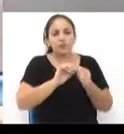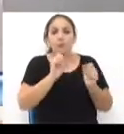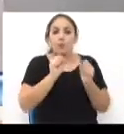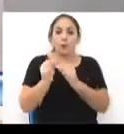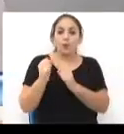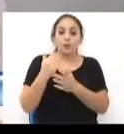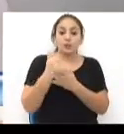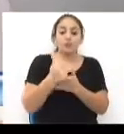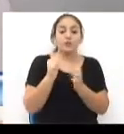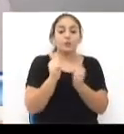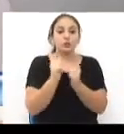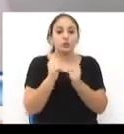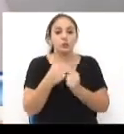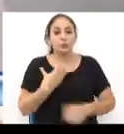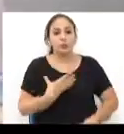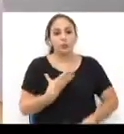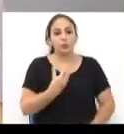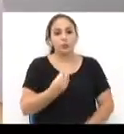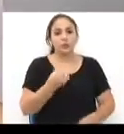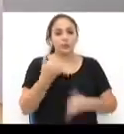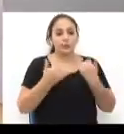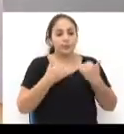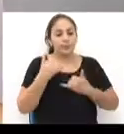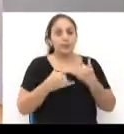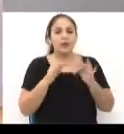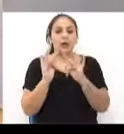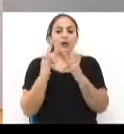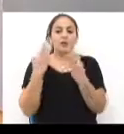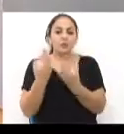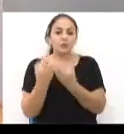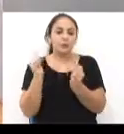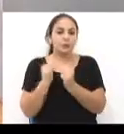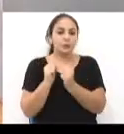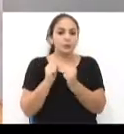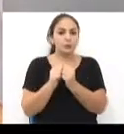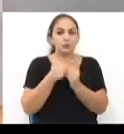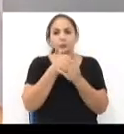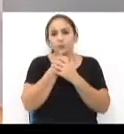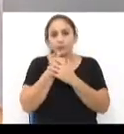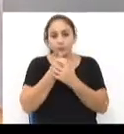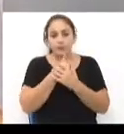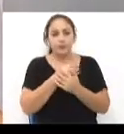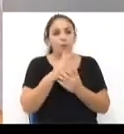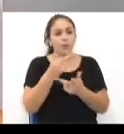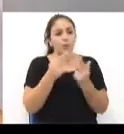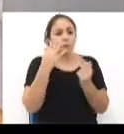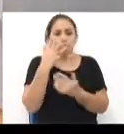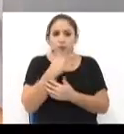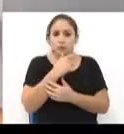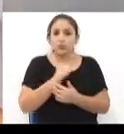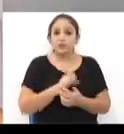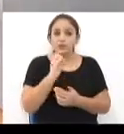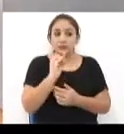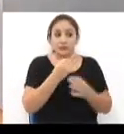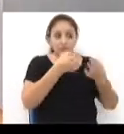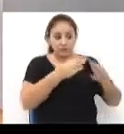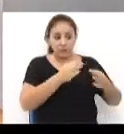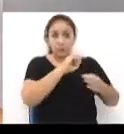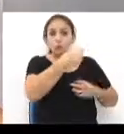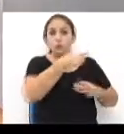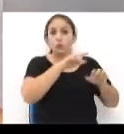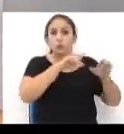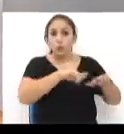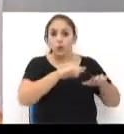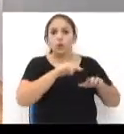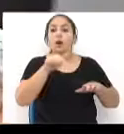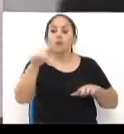pode levar o filho brincar, a família pode ir lá tomar um chimarrão. É uma coisa muito linda e como deu certo nos outros lugares, ali pode